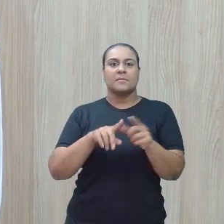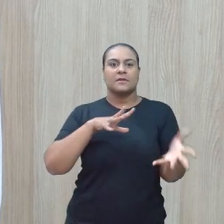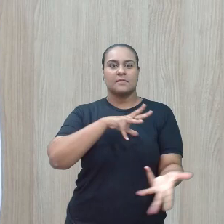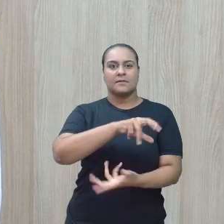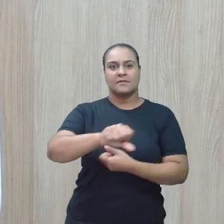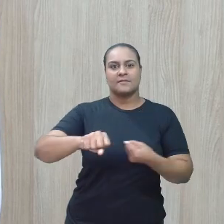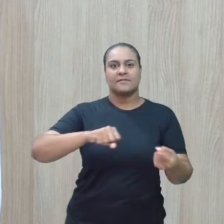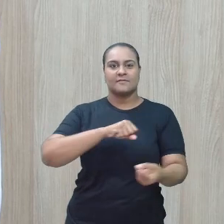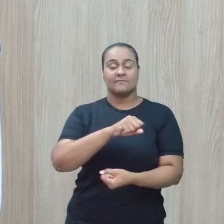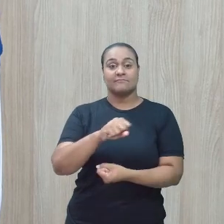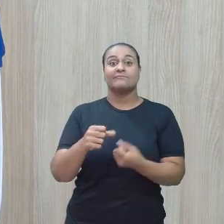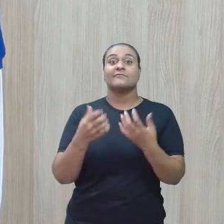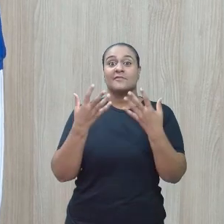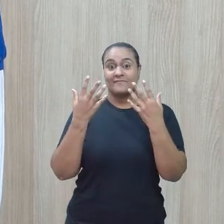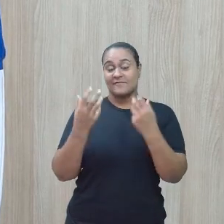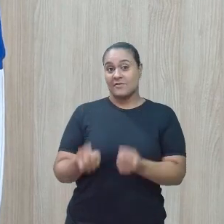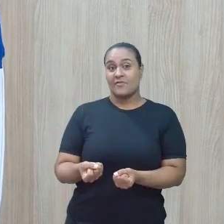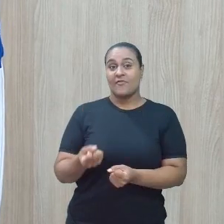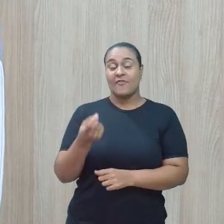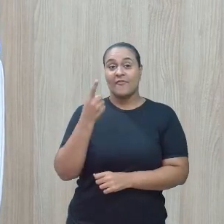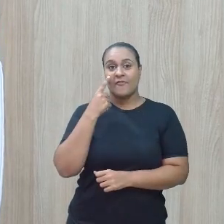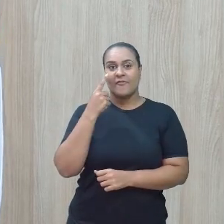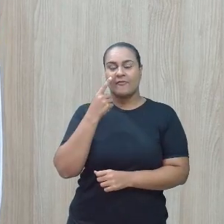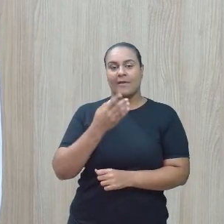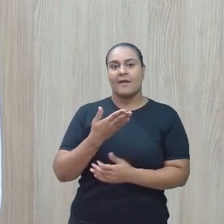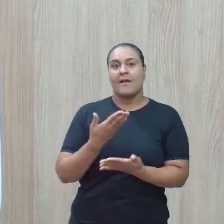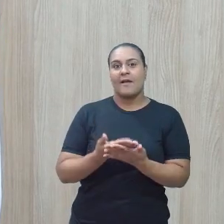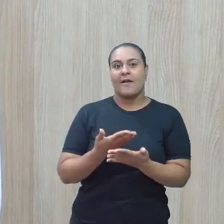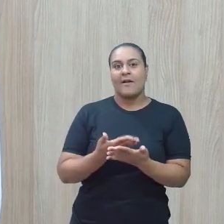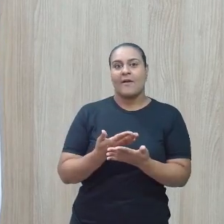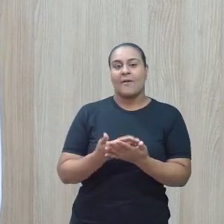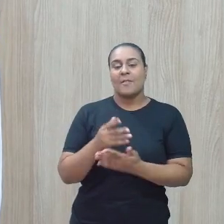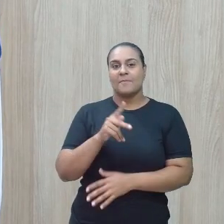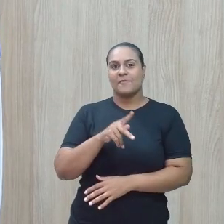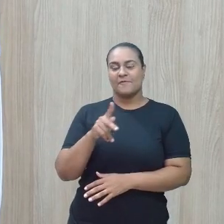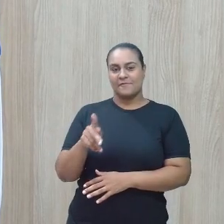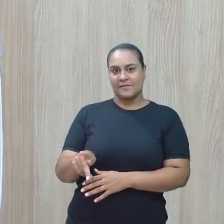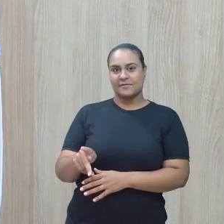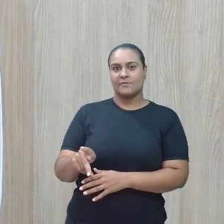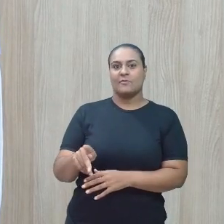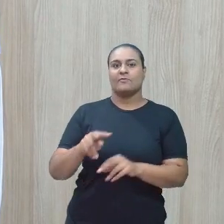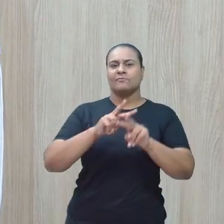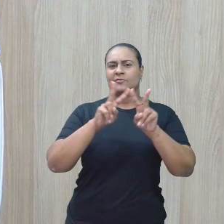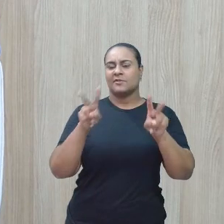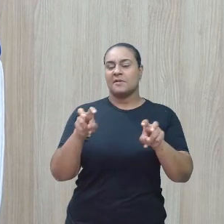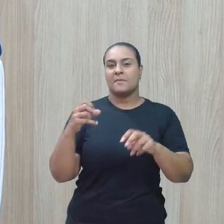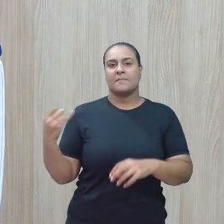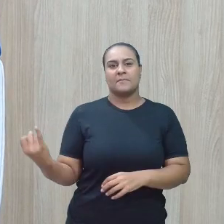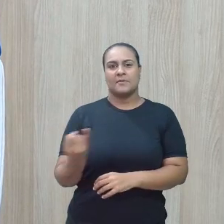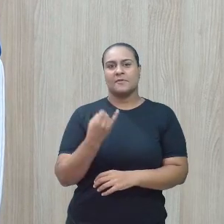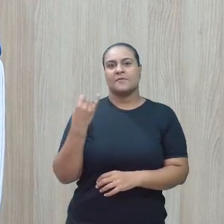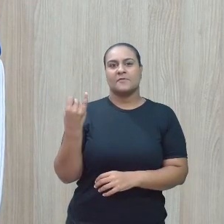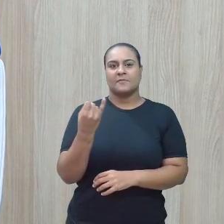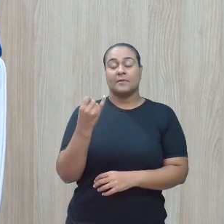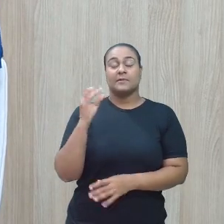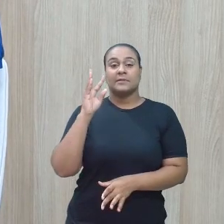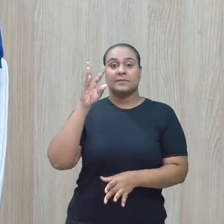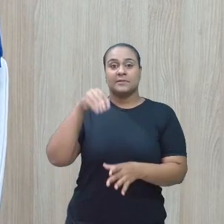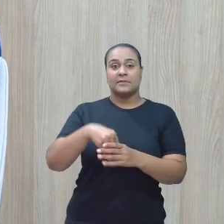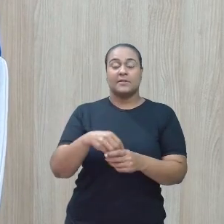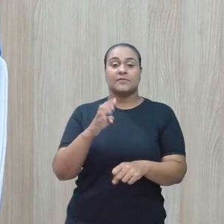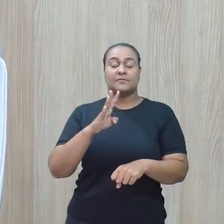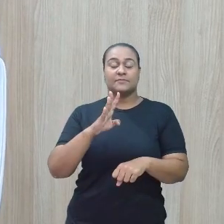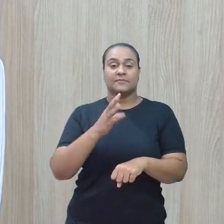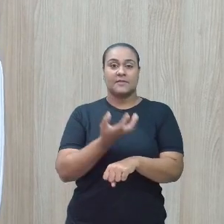Então vamos agora ver a aula do professor Alami aí sobre um tema muito importante para a geografia. Fala